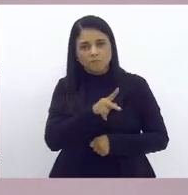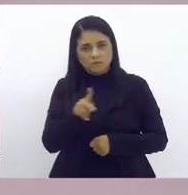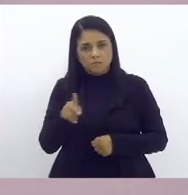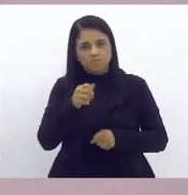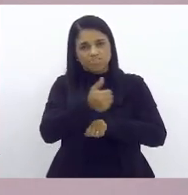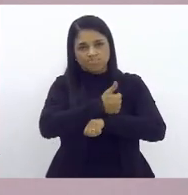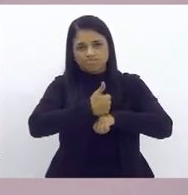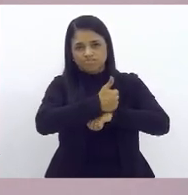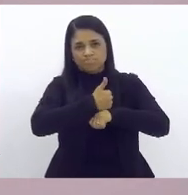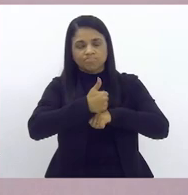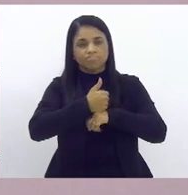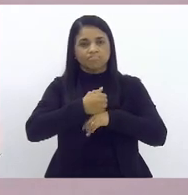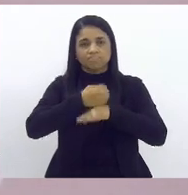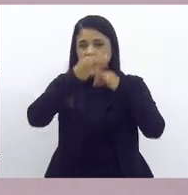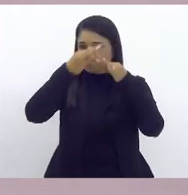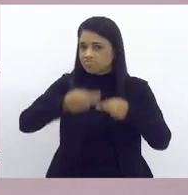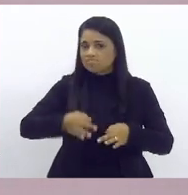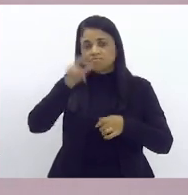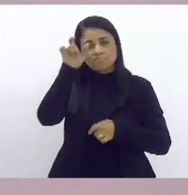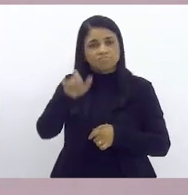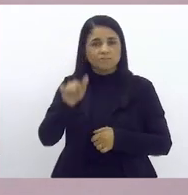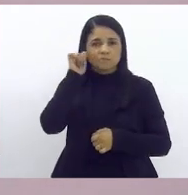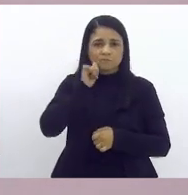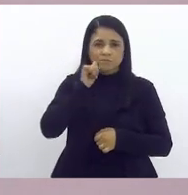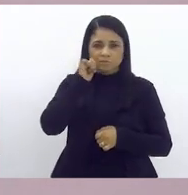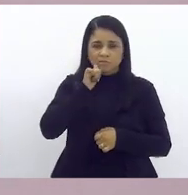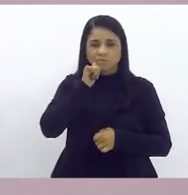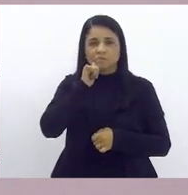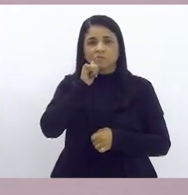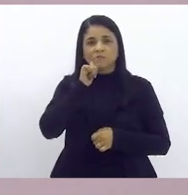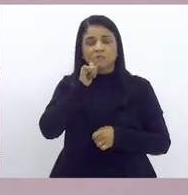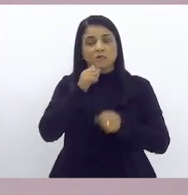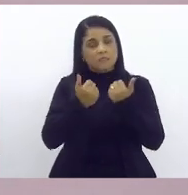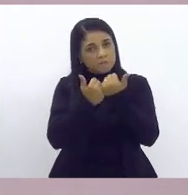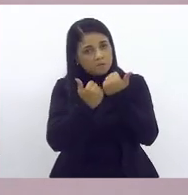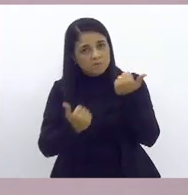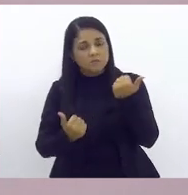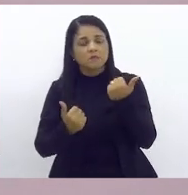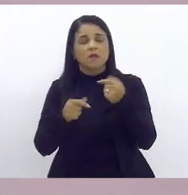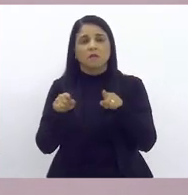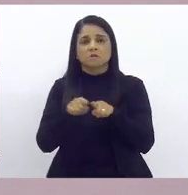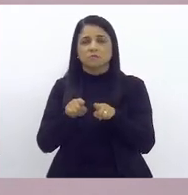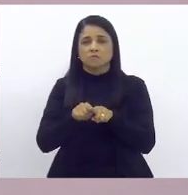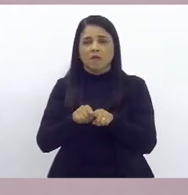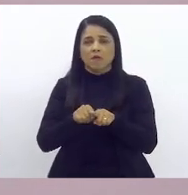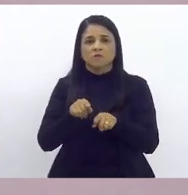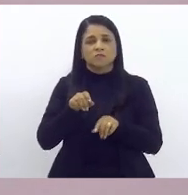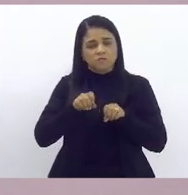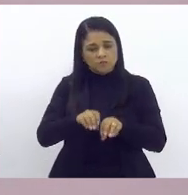profissões efetivamente femininas, inclusive as agentes de educação infantil.